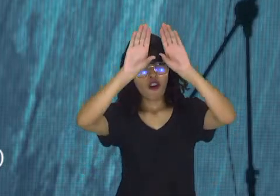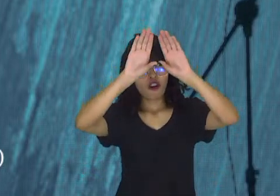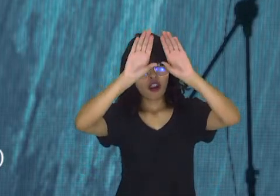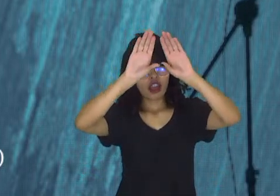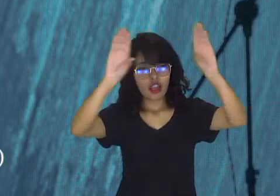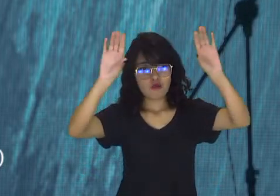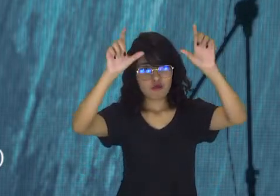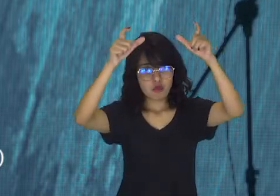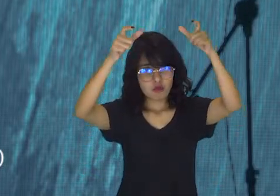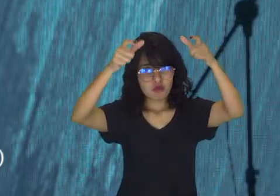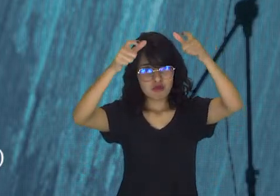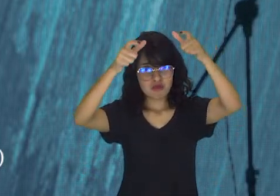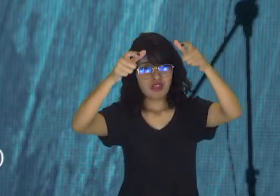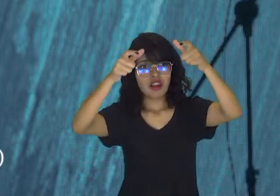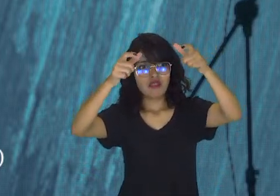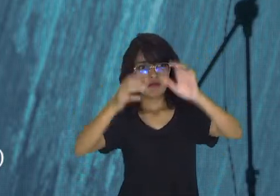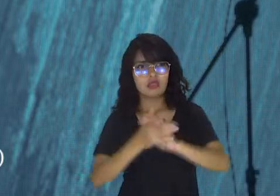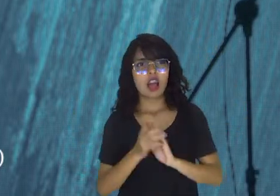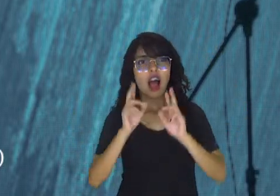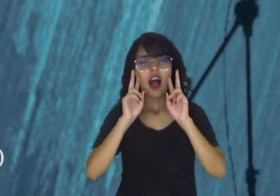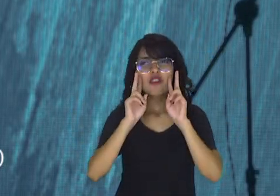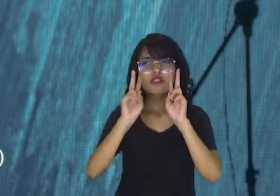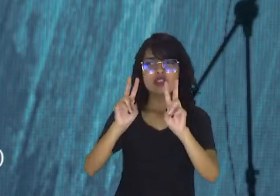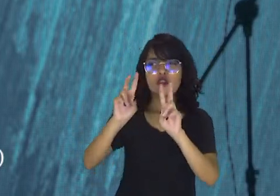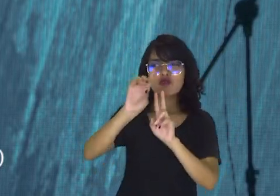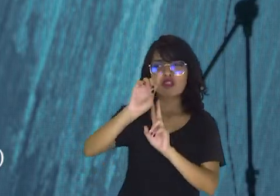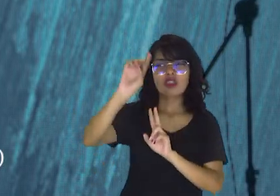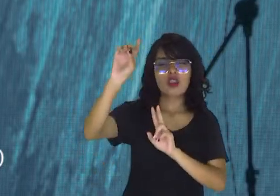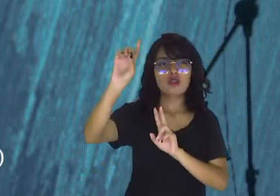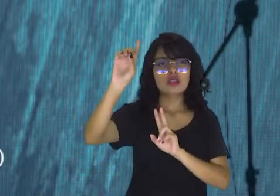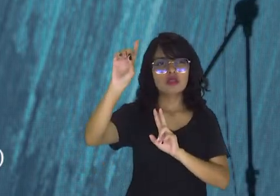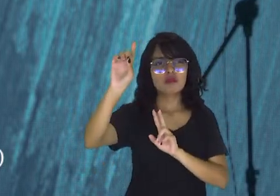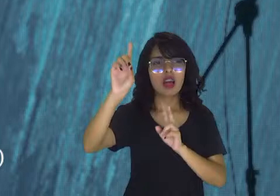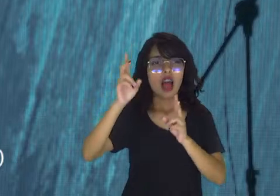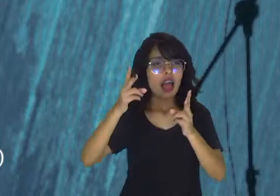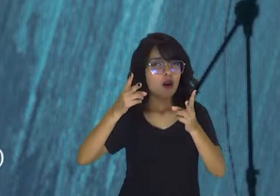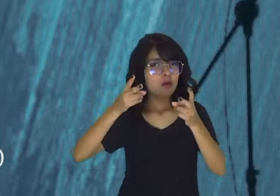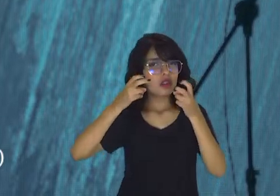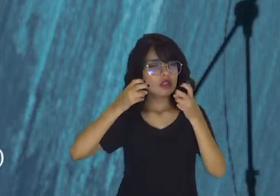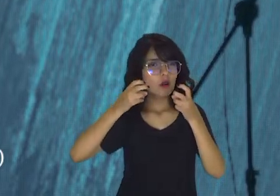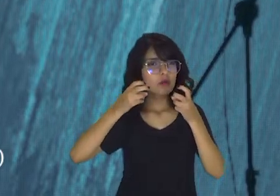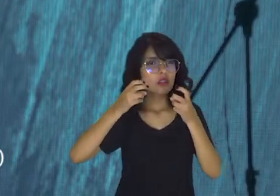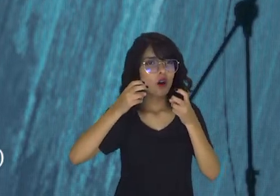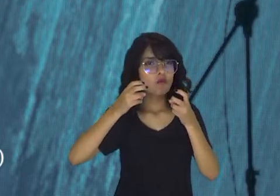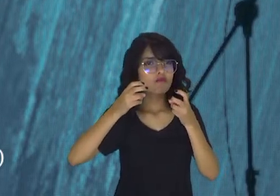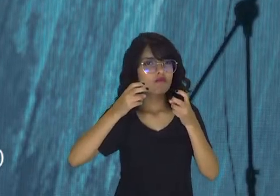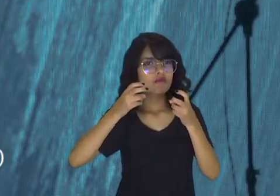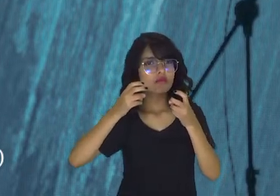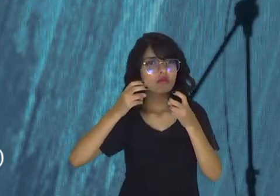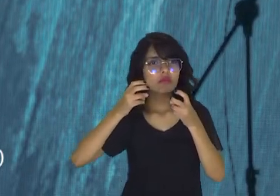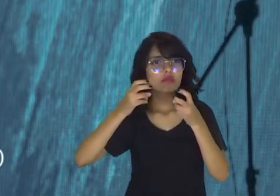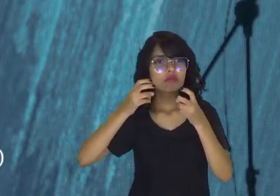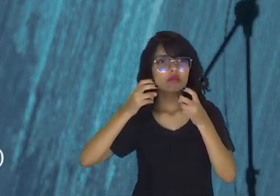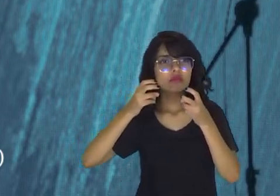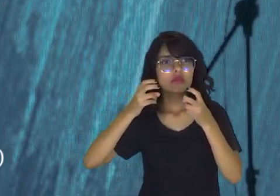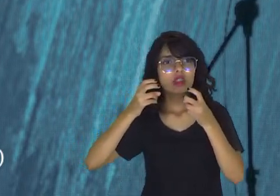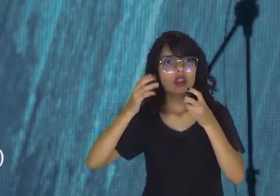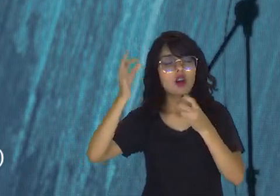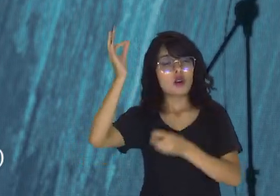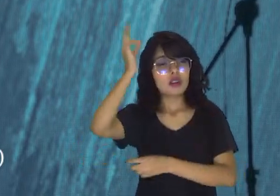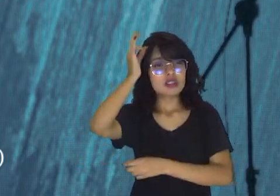a visão em Deus, a percepção do mundo espiritual, do mundo invisível, nos remete a uma vida